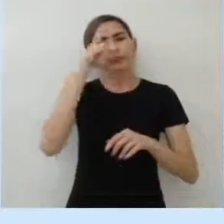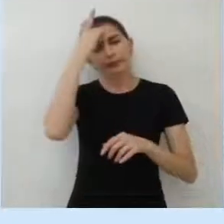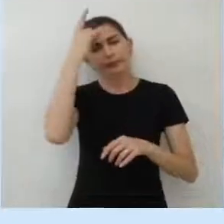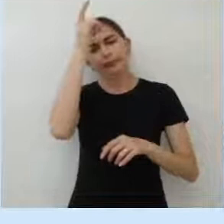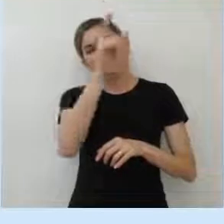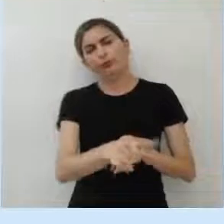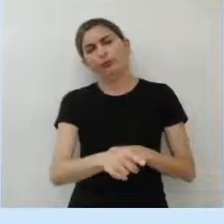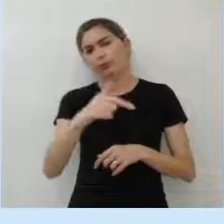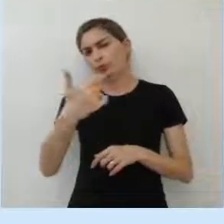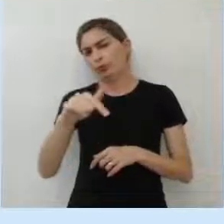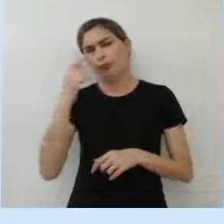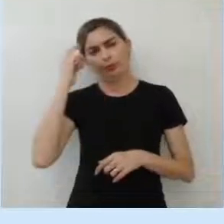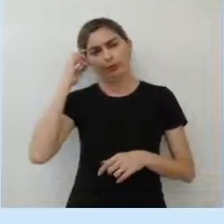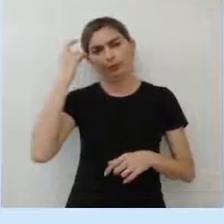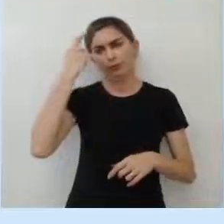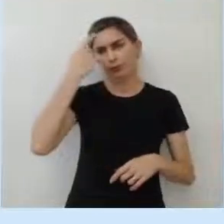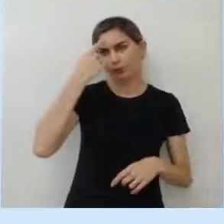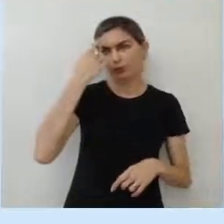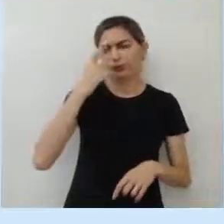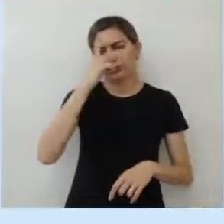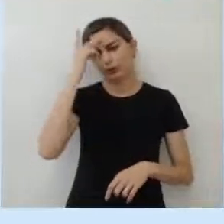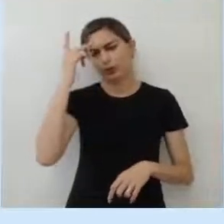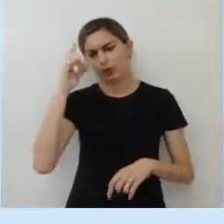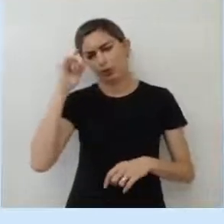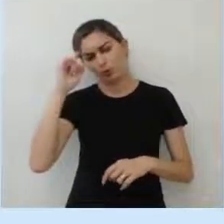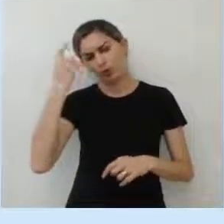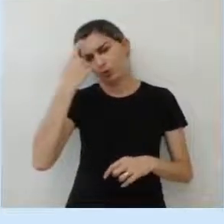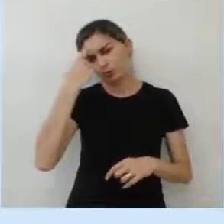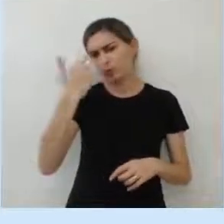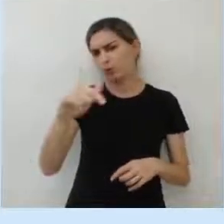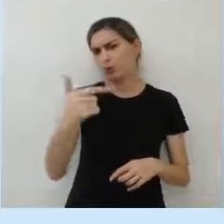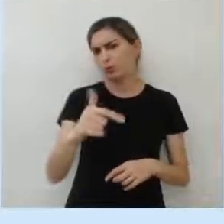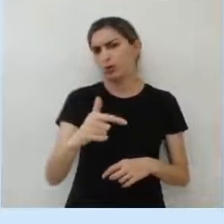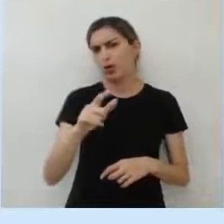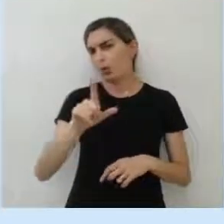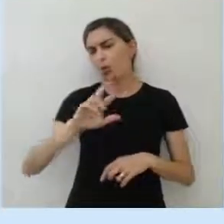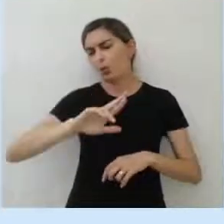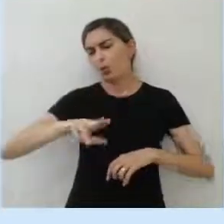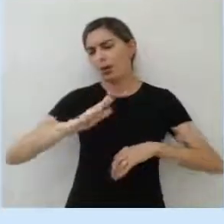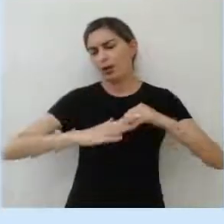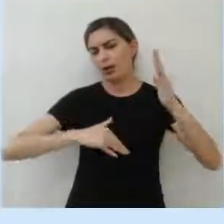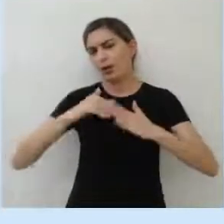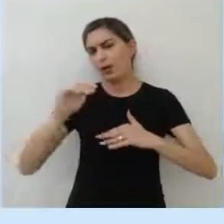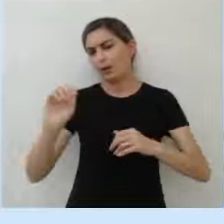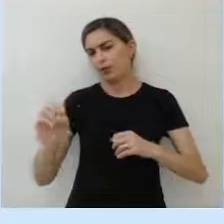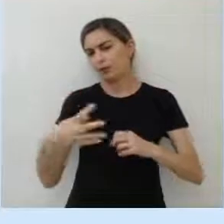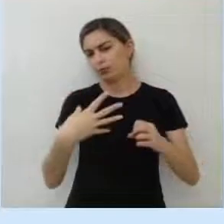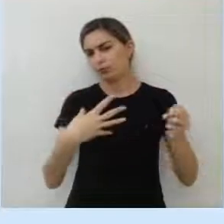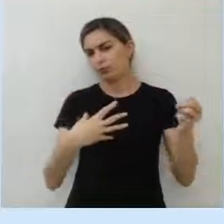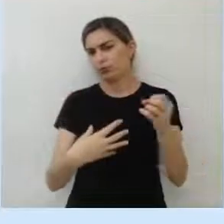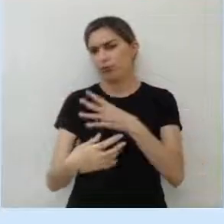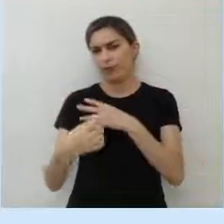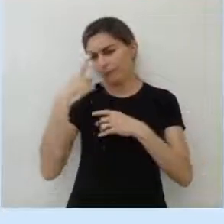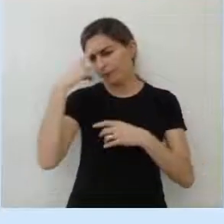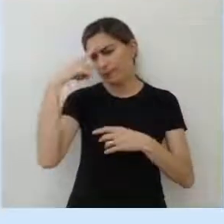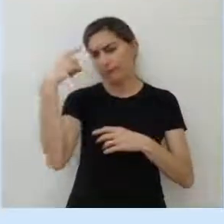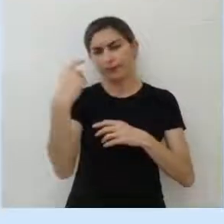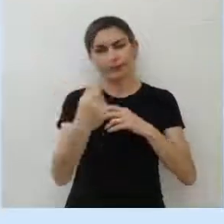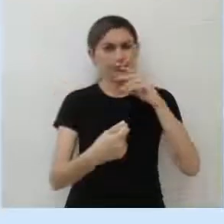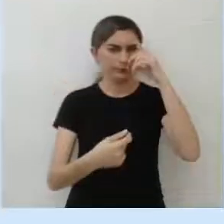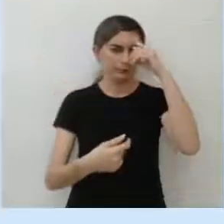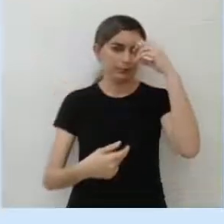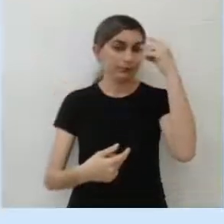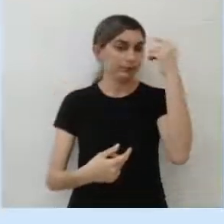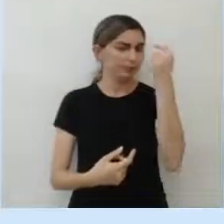que não tem dúvida. Gente que não tem dúvida não é capaz de inovar, de reinventar.